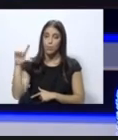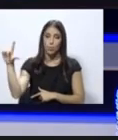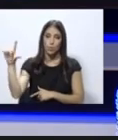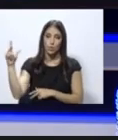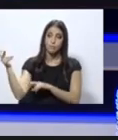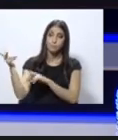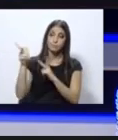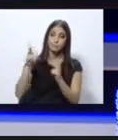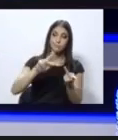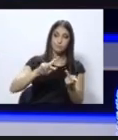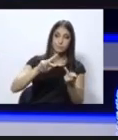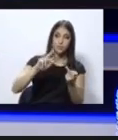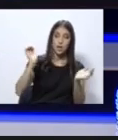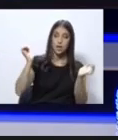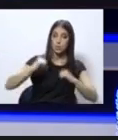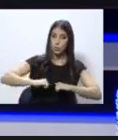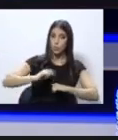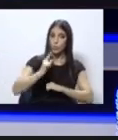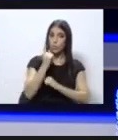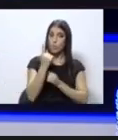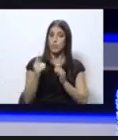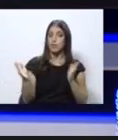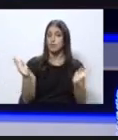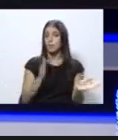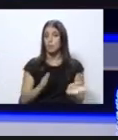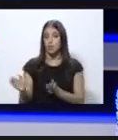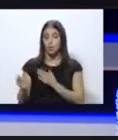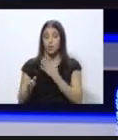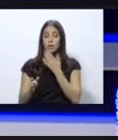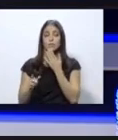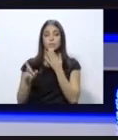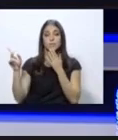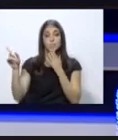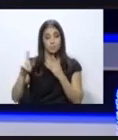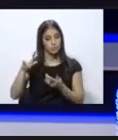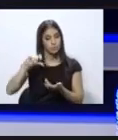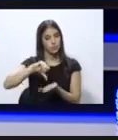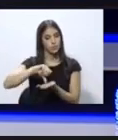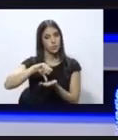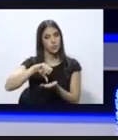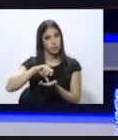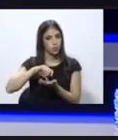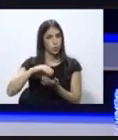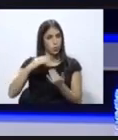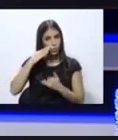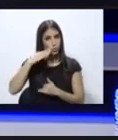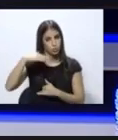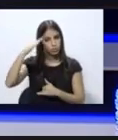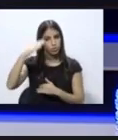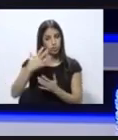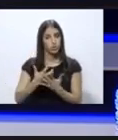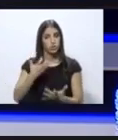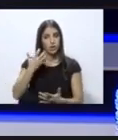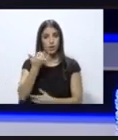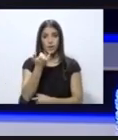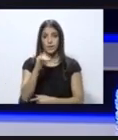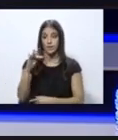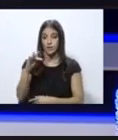é válido por uma temporada. É um centrocampista de 24 anos com mais